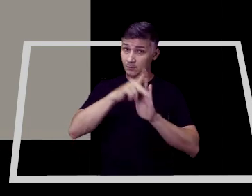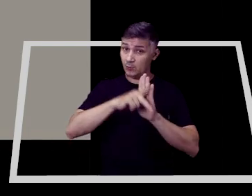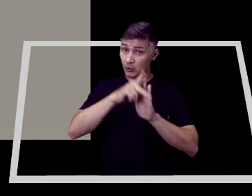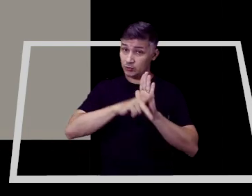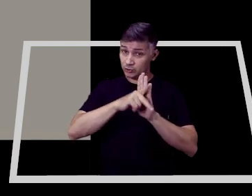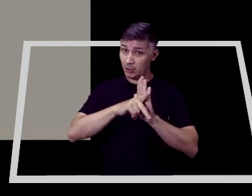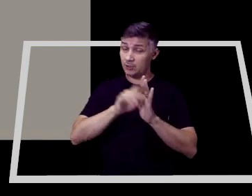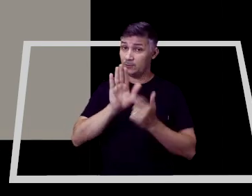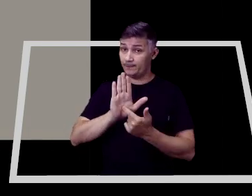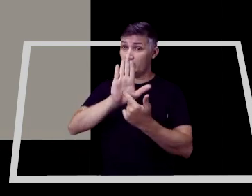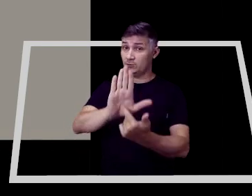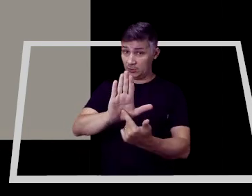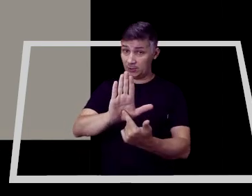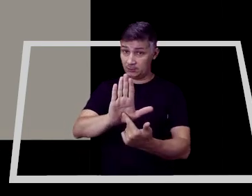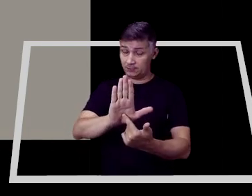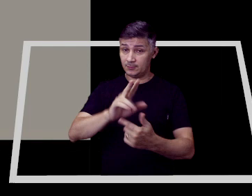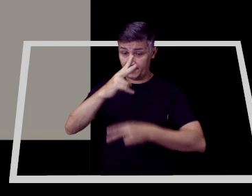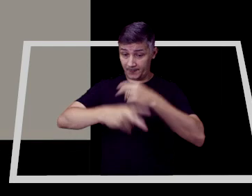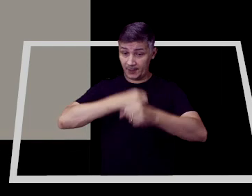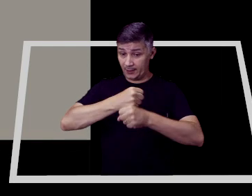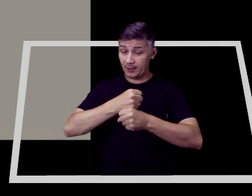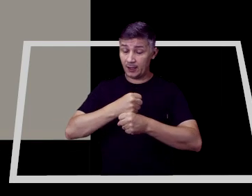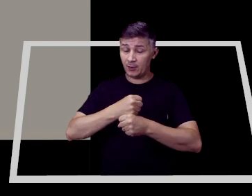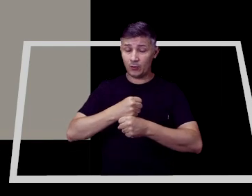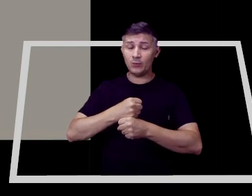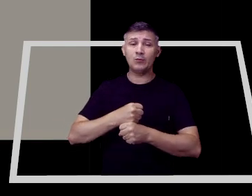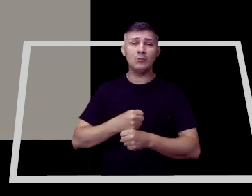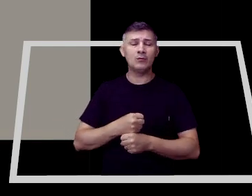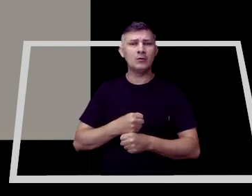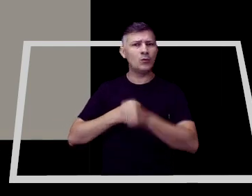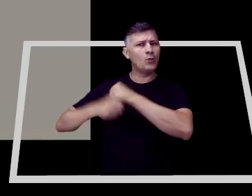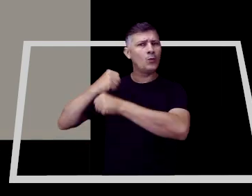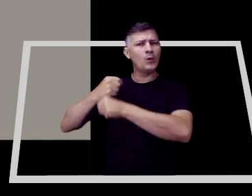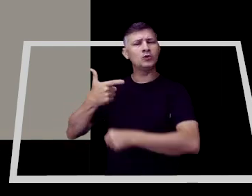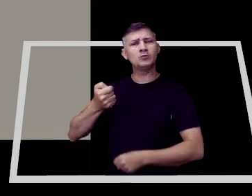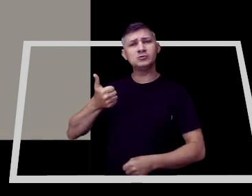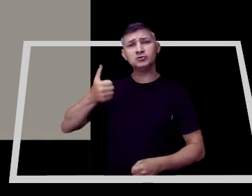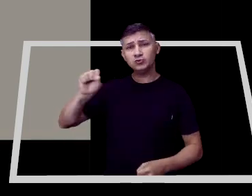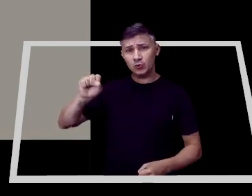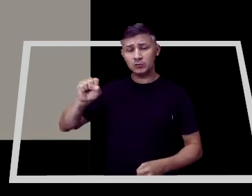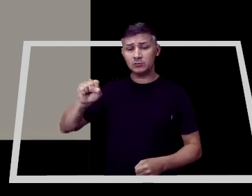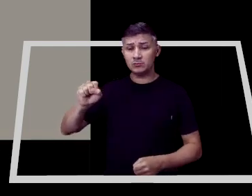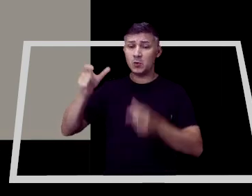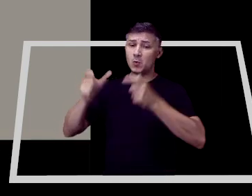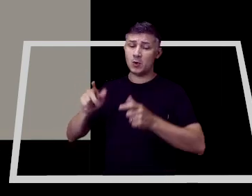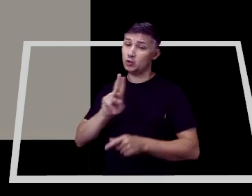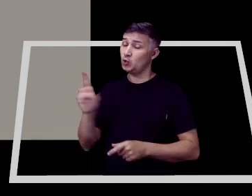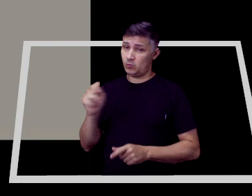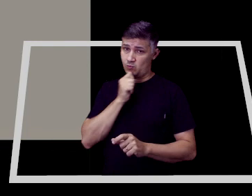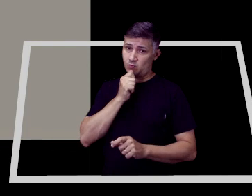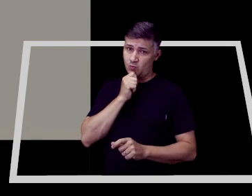que a gente expôs na Bienal de Veneza, em 2018, a exposição Espaço Sem